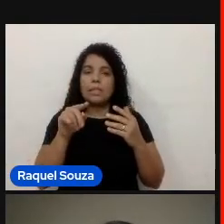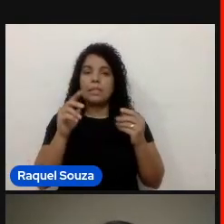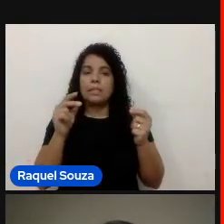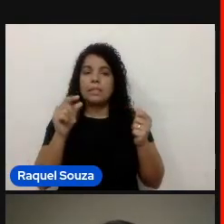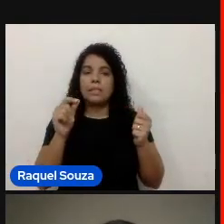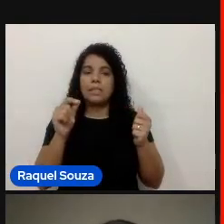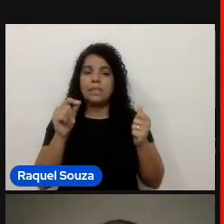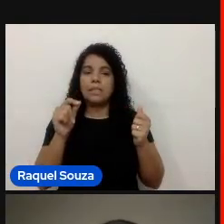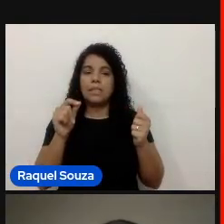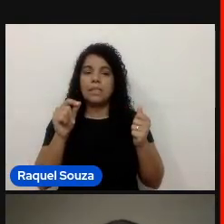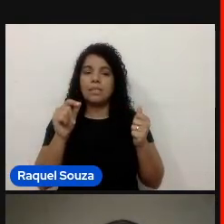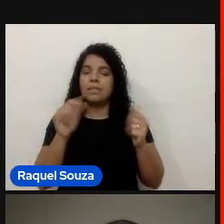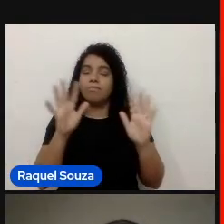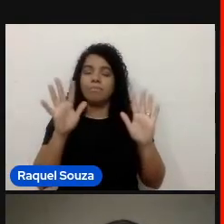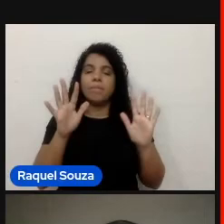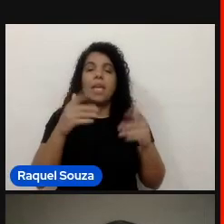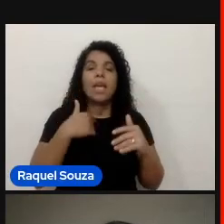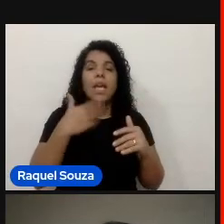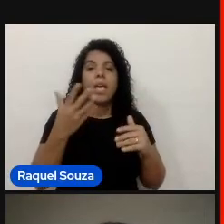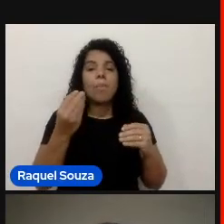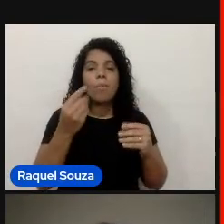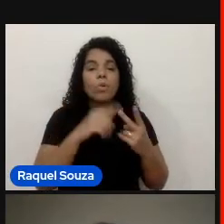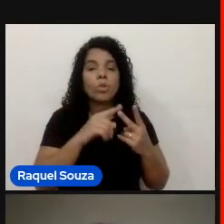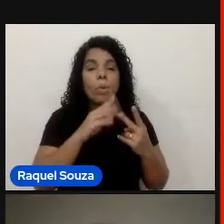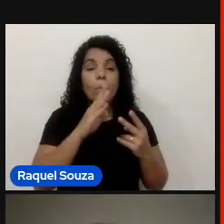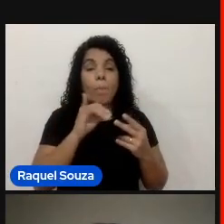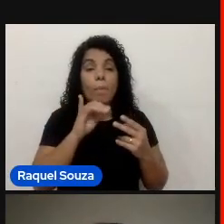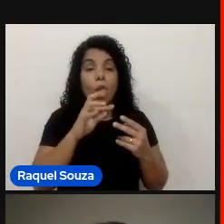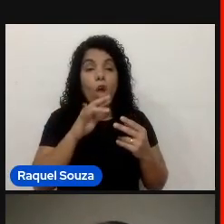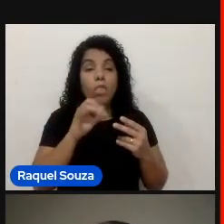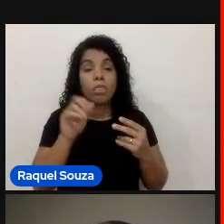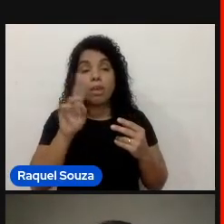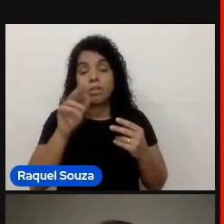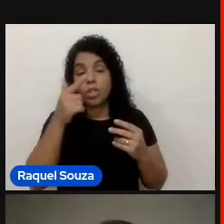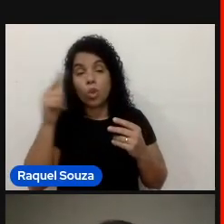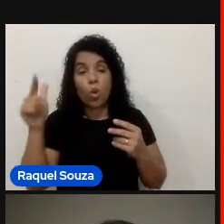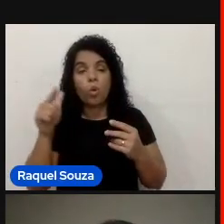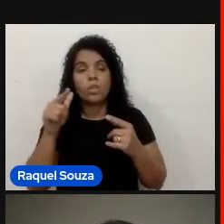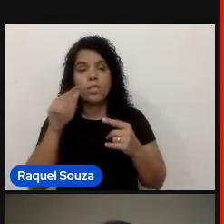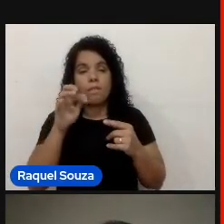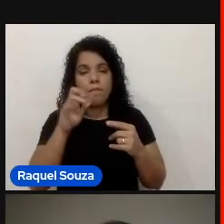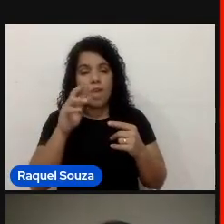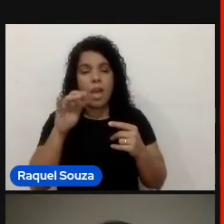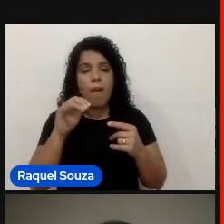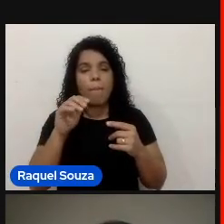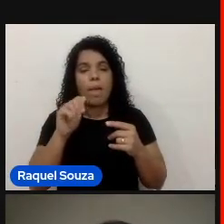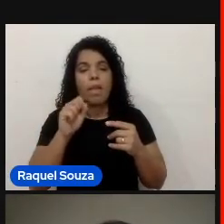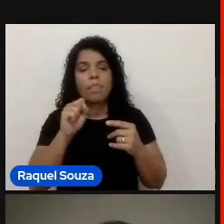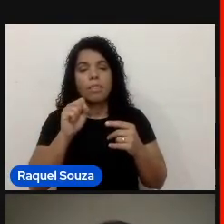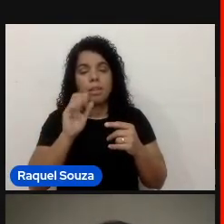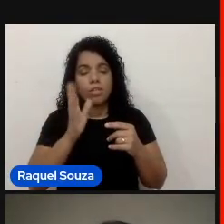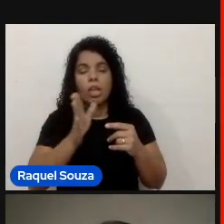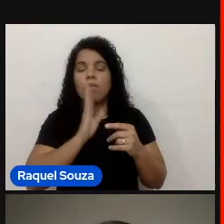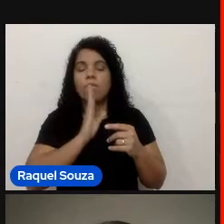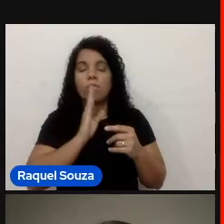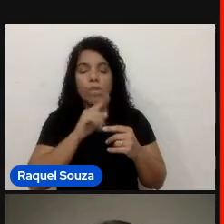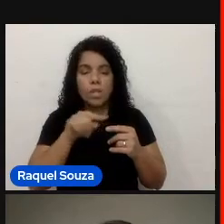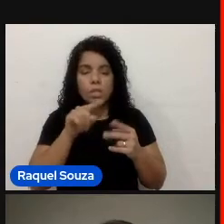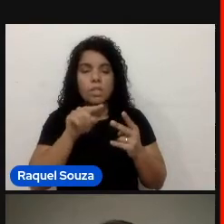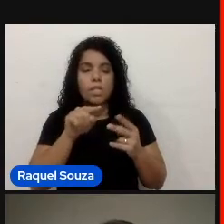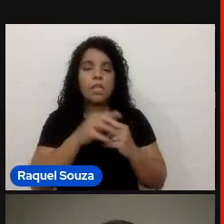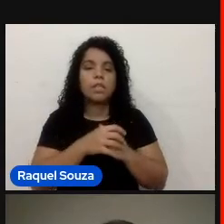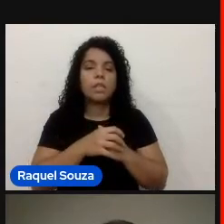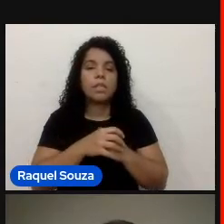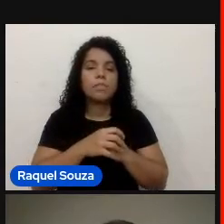é muito a biblioteca é muito usada por outras ferramentas conhecidas para esse fim.